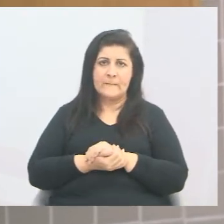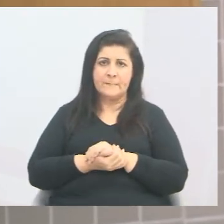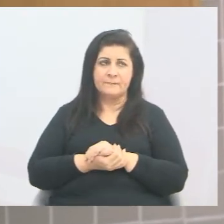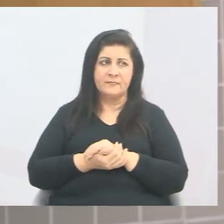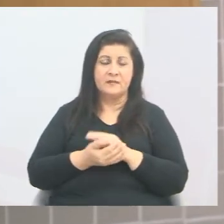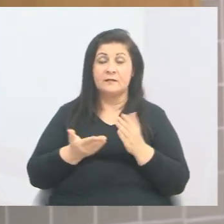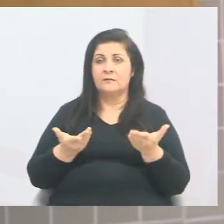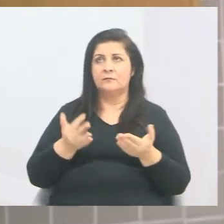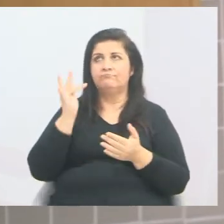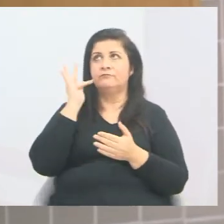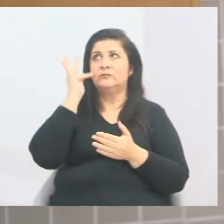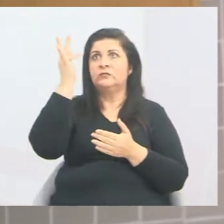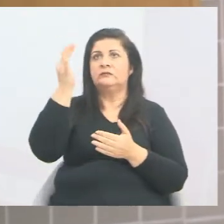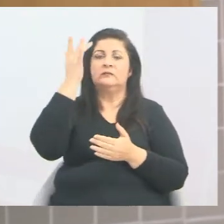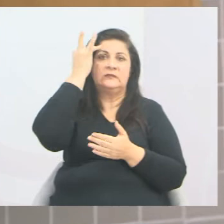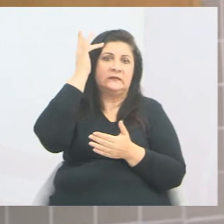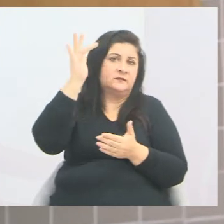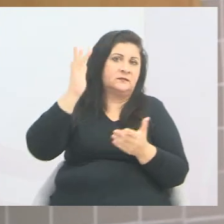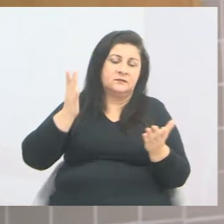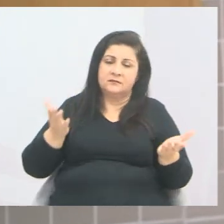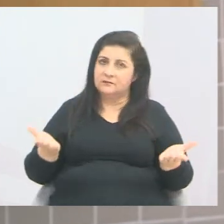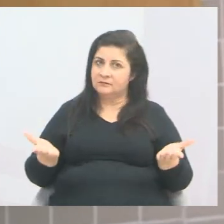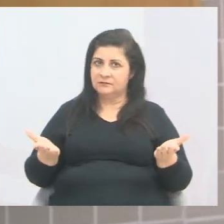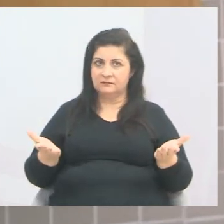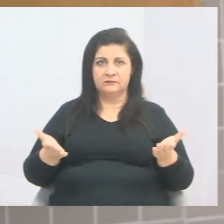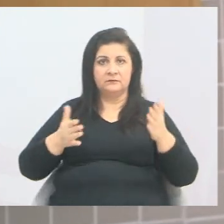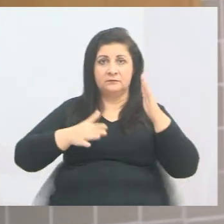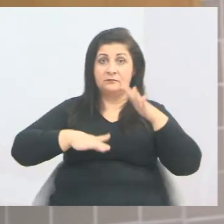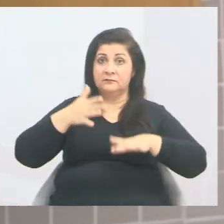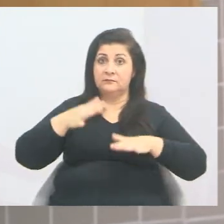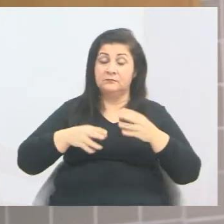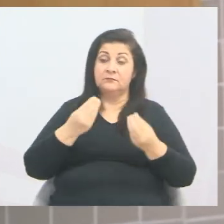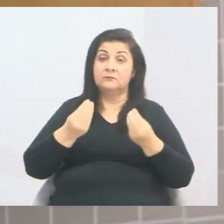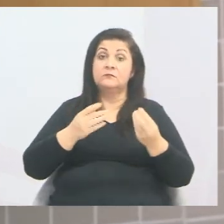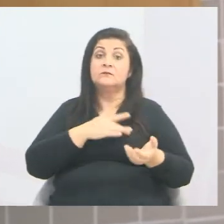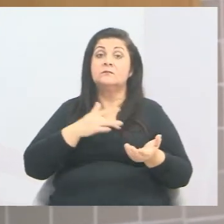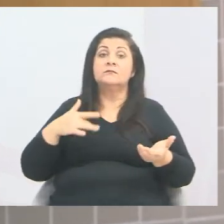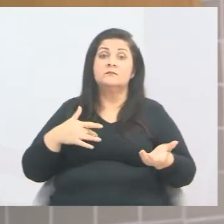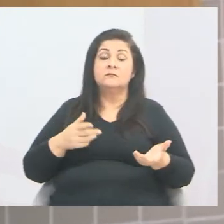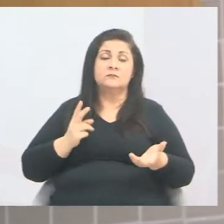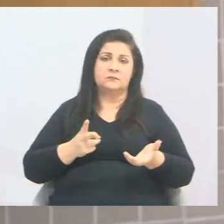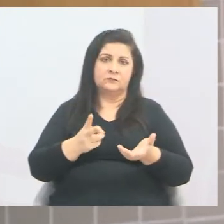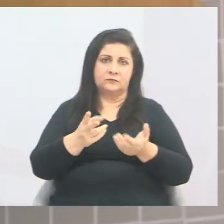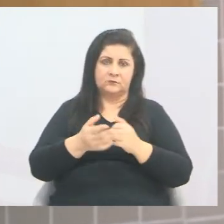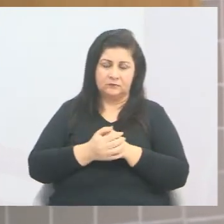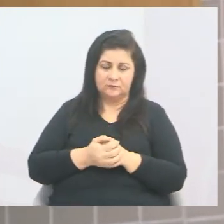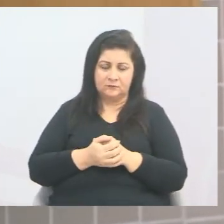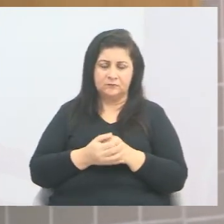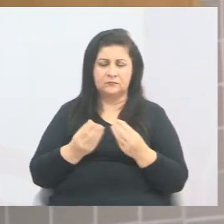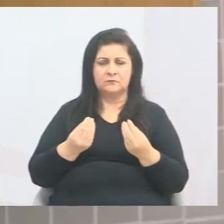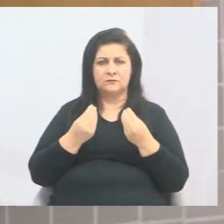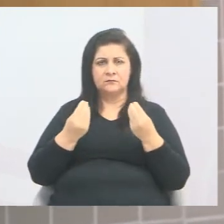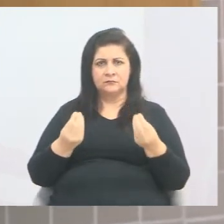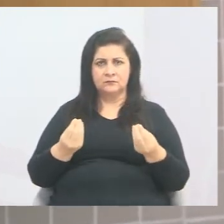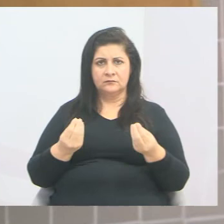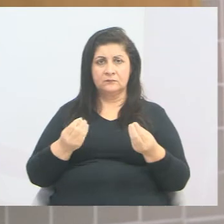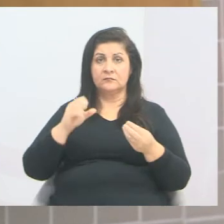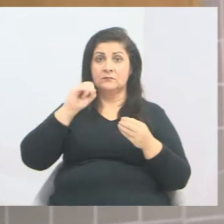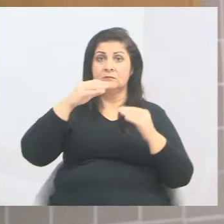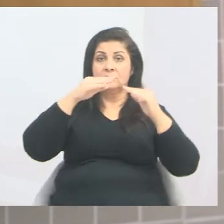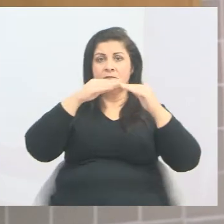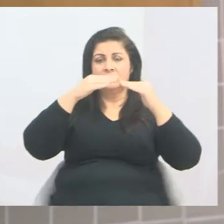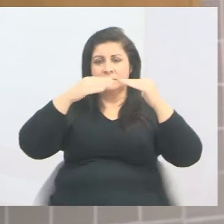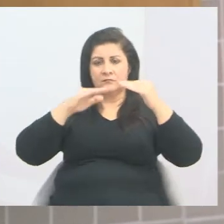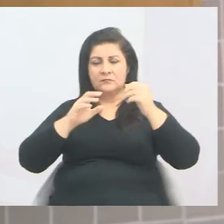auferir lá na frente, isso aqui vai fazer falta. Dependemos de como essa saúde vai continuar, né, como que se vai declinar, né,